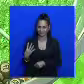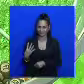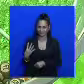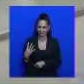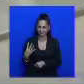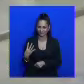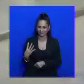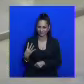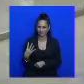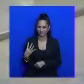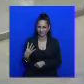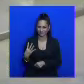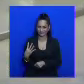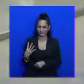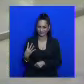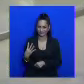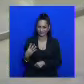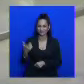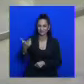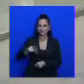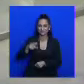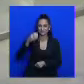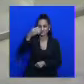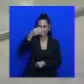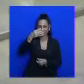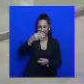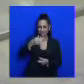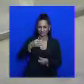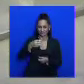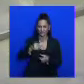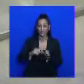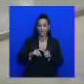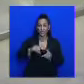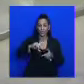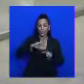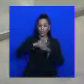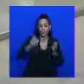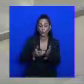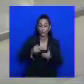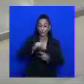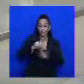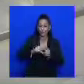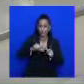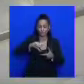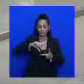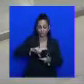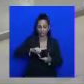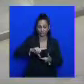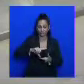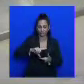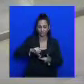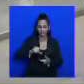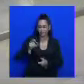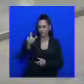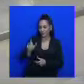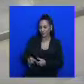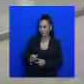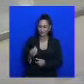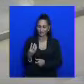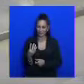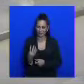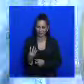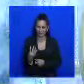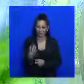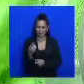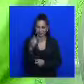Aí está. Bola no suporte. Vamos identificar o globo agora para o sorteio do número correspondente à coluna número